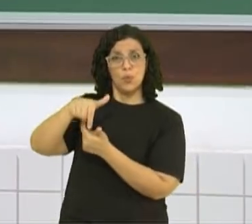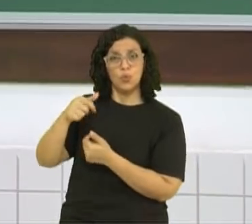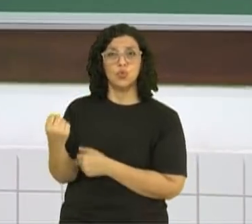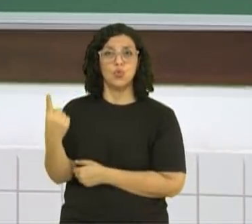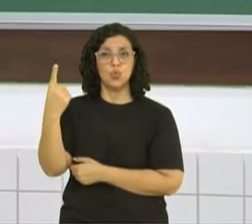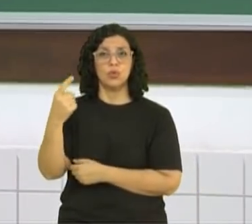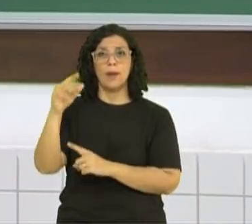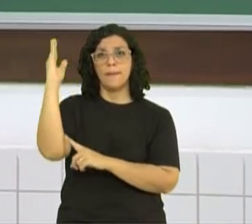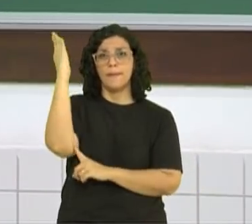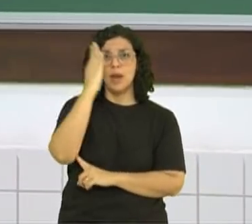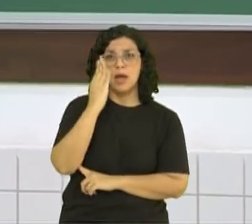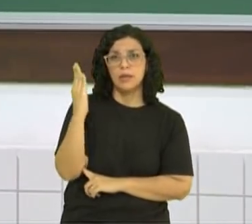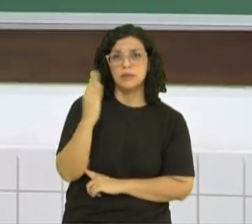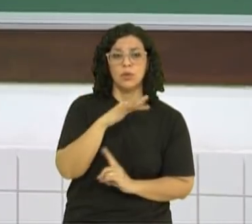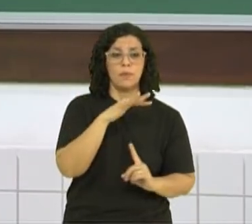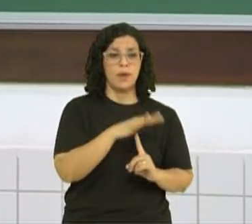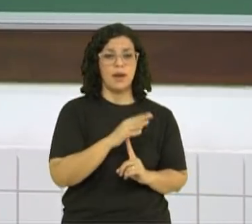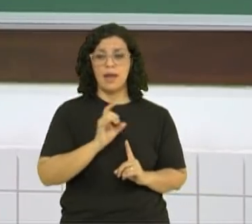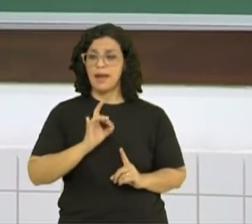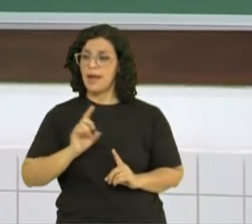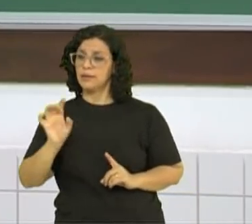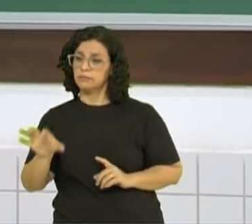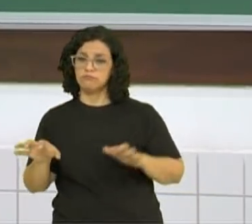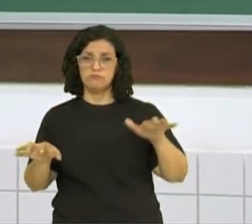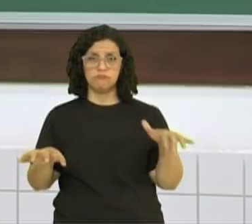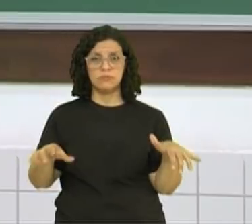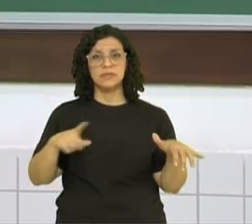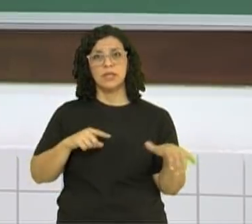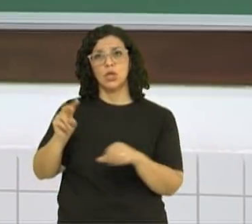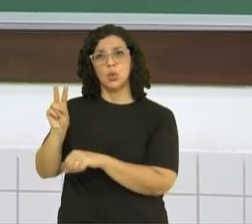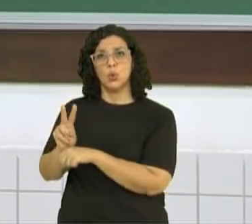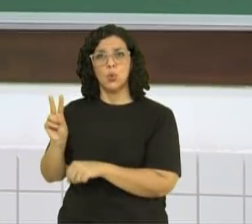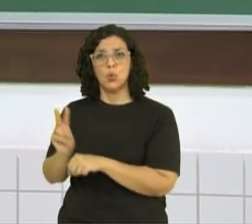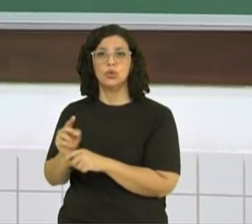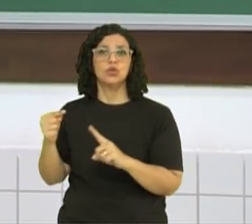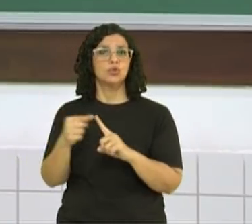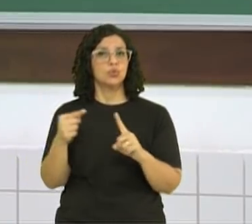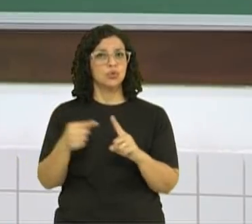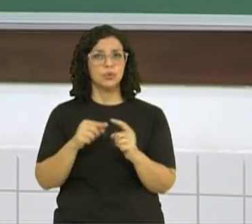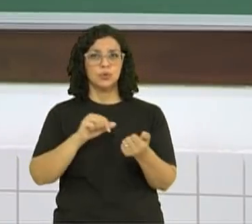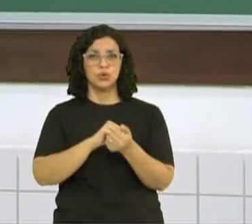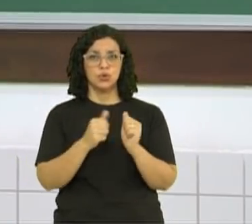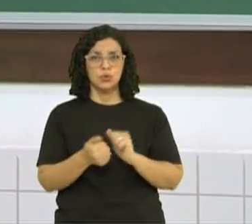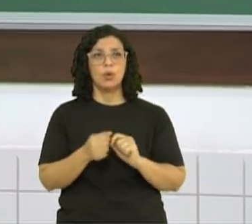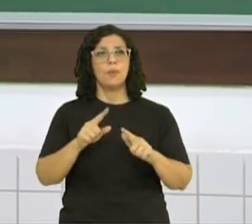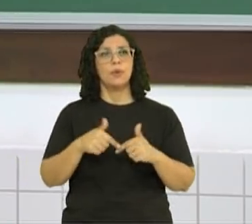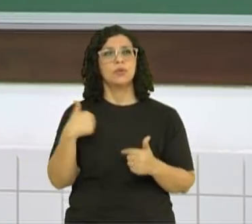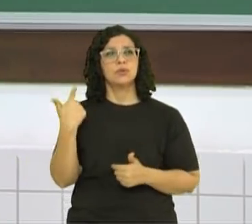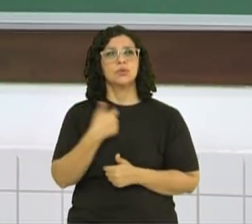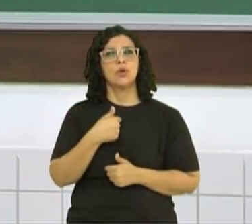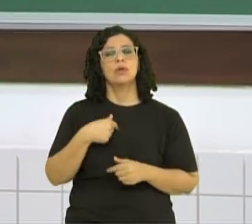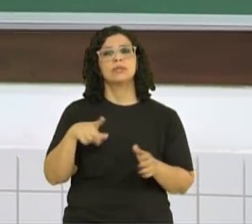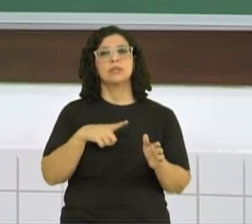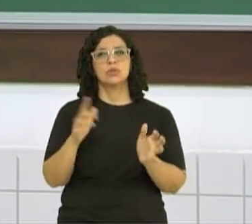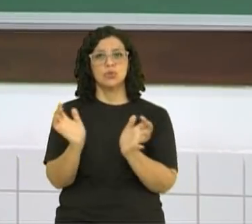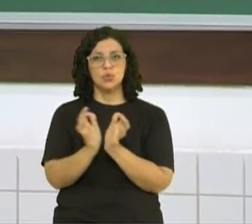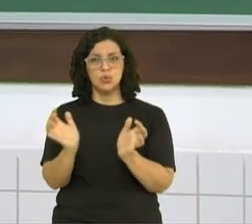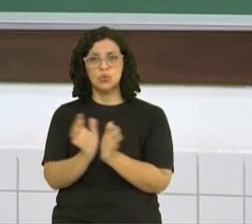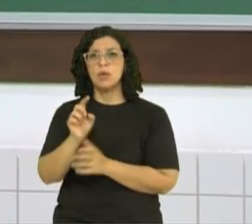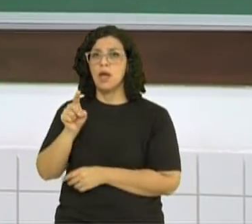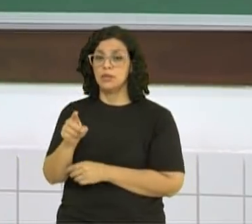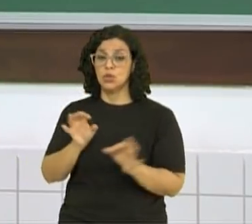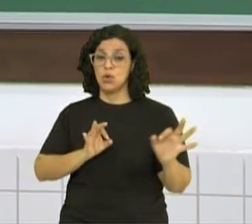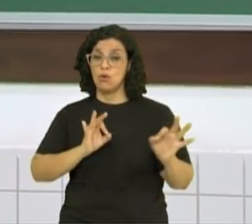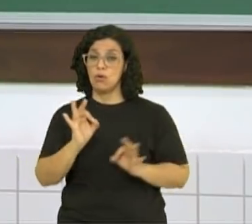Brasil e no Paraná temos duas federações, cada um vai cuidar de uma determinada função, né? Então realmente a ideia das entidades do esporte é essa,